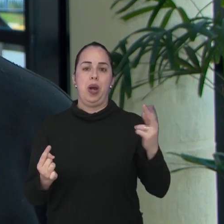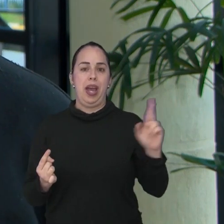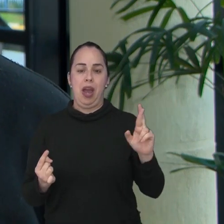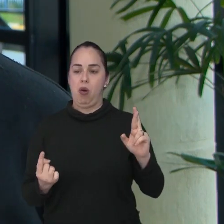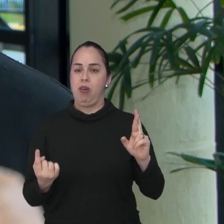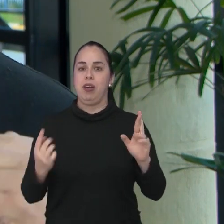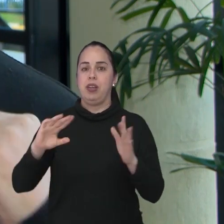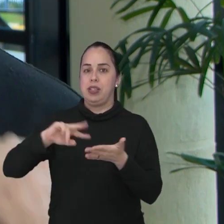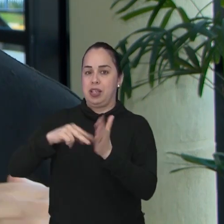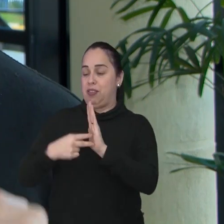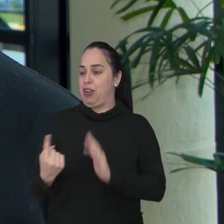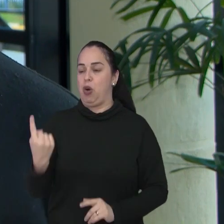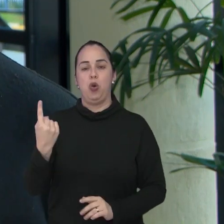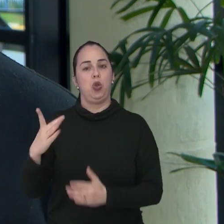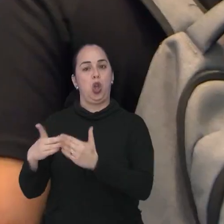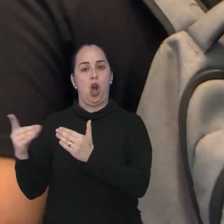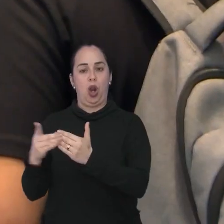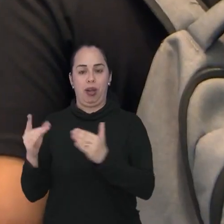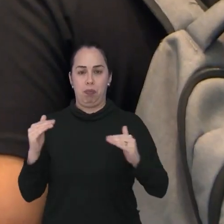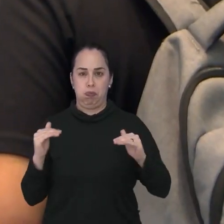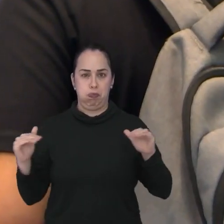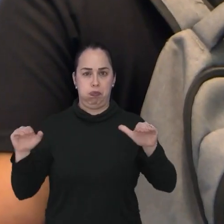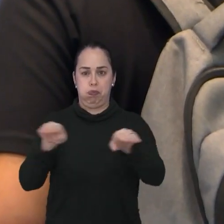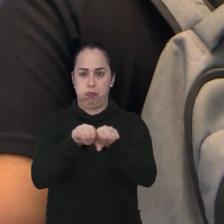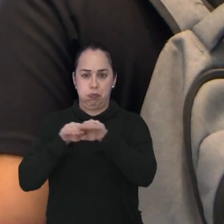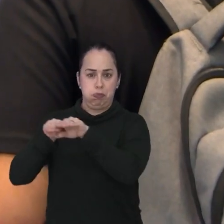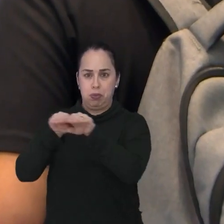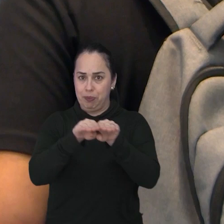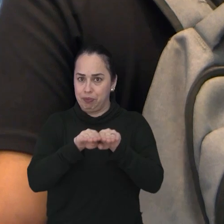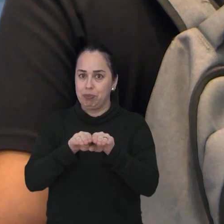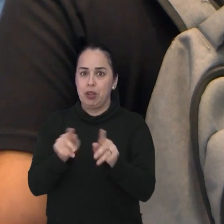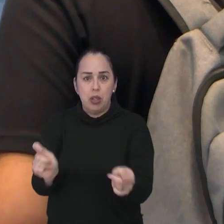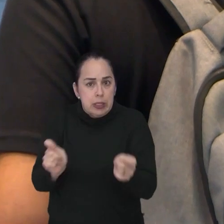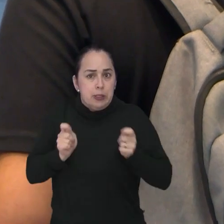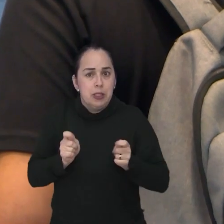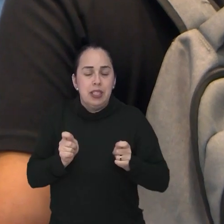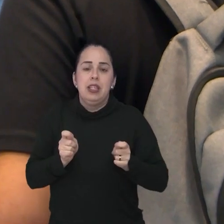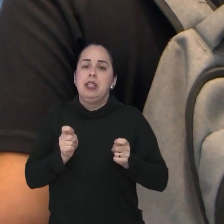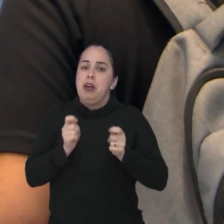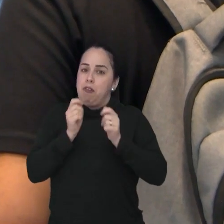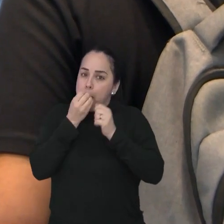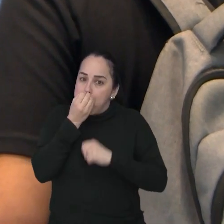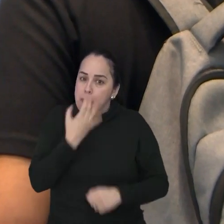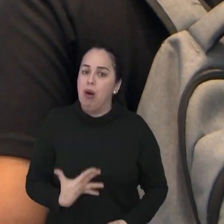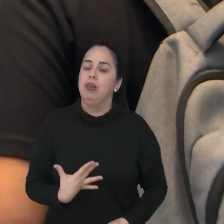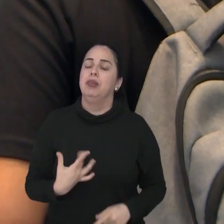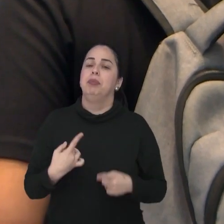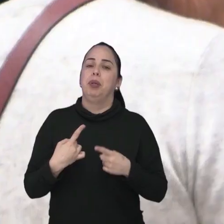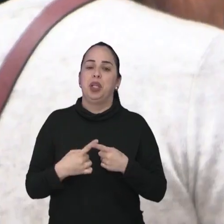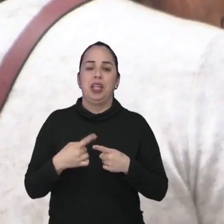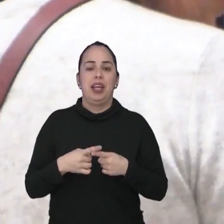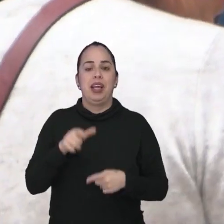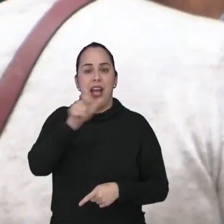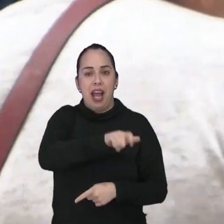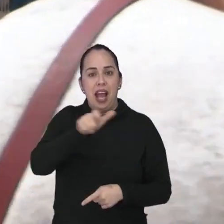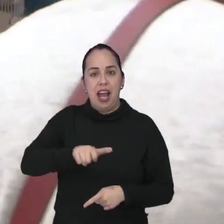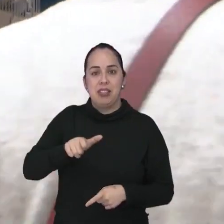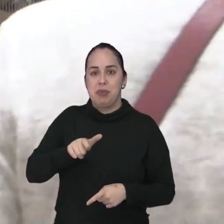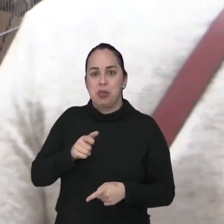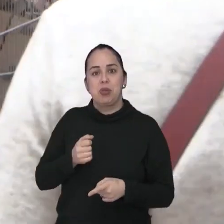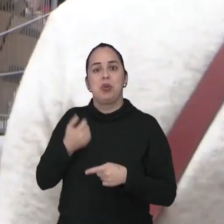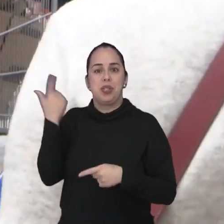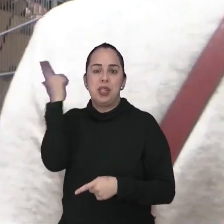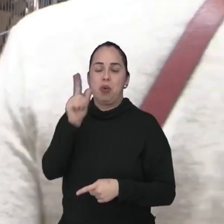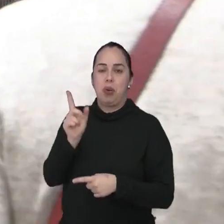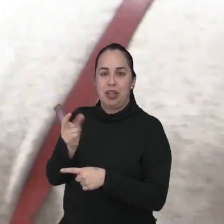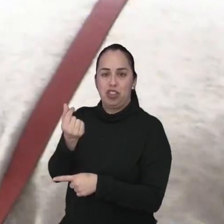para 1 com o dólar e se tornou uma moeda forte. A estabilização da economia brasileira trouxe uma série de benefícios. Além da